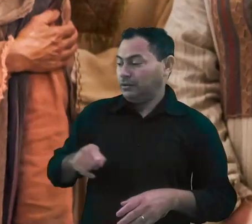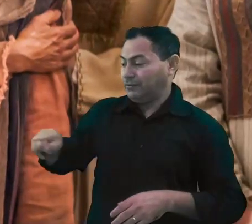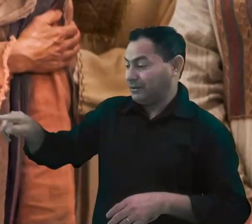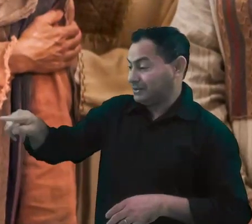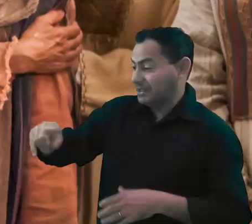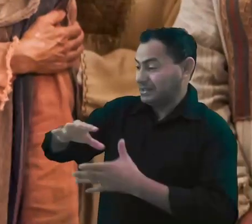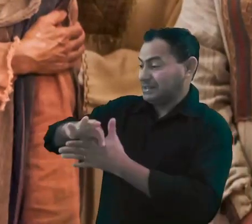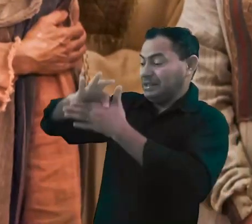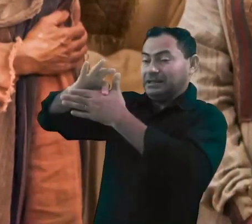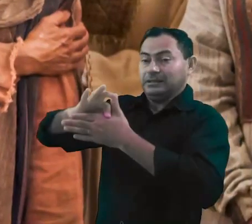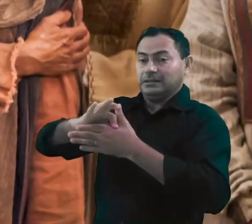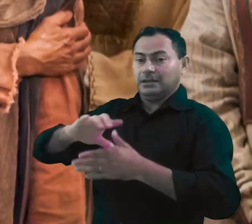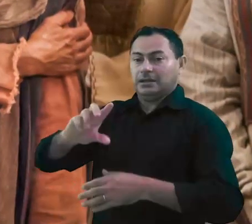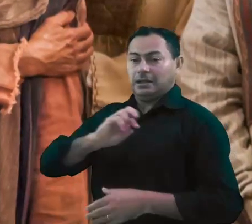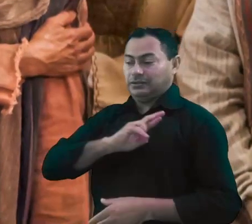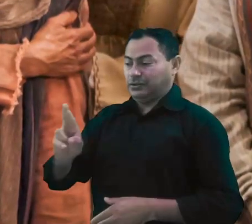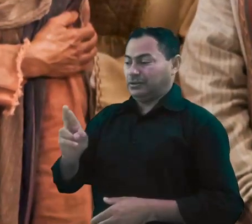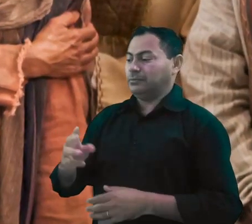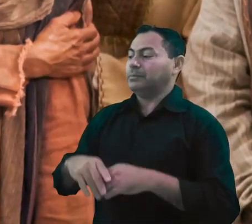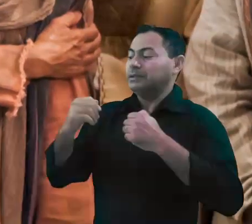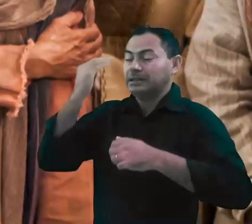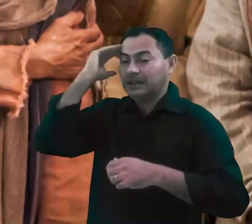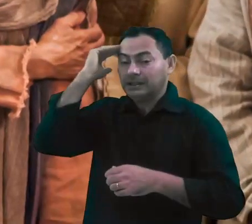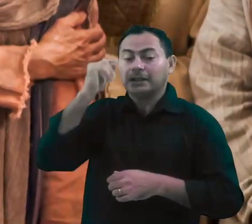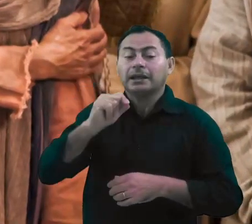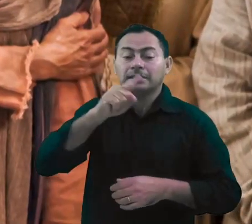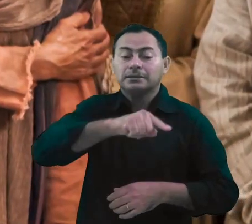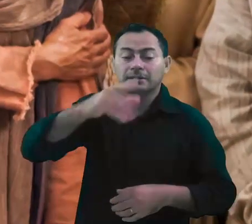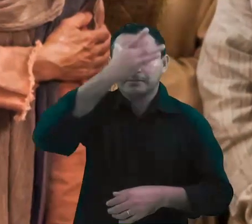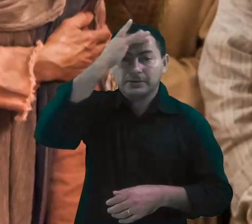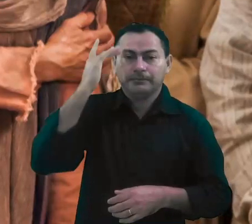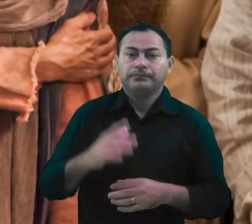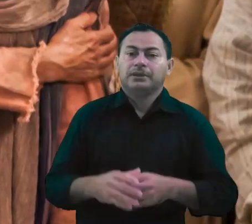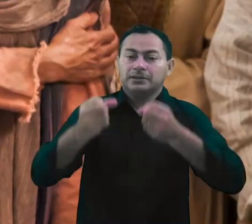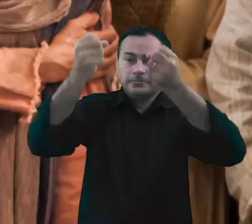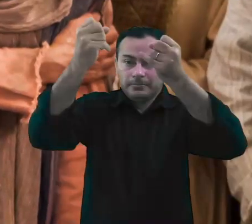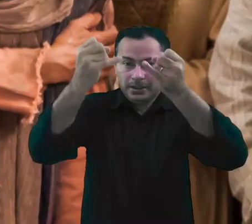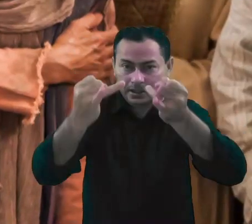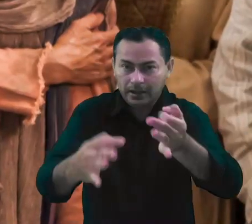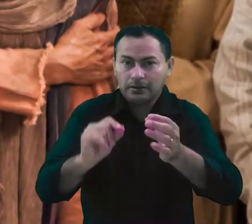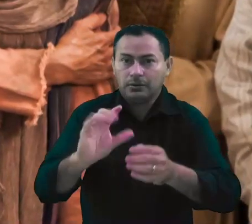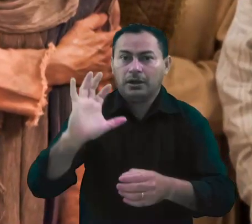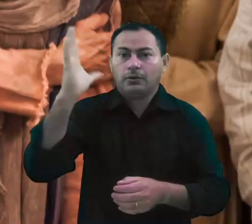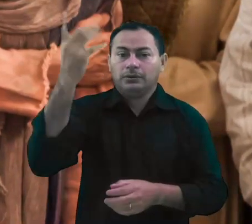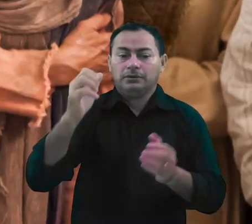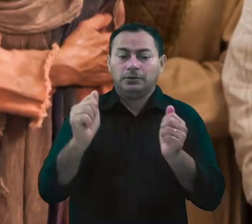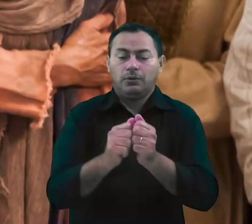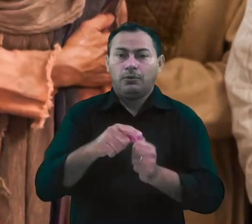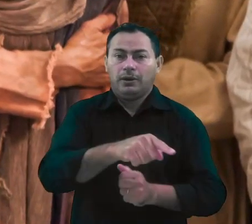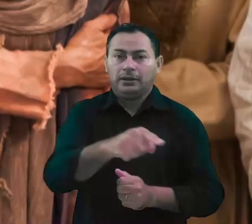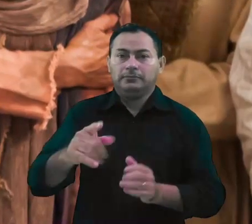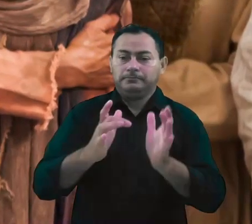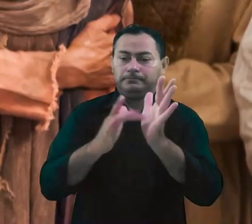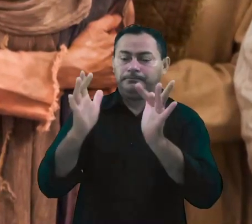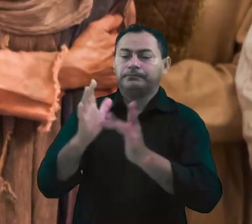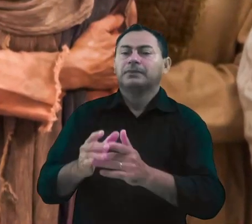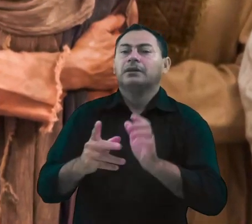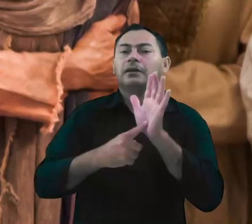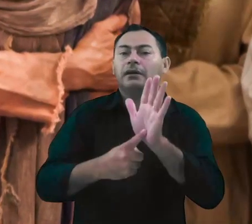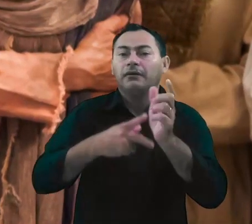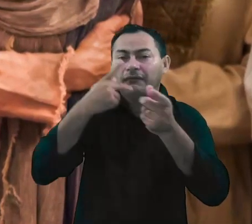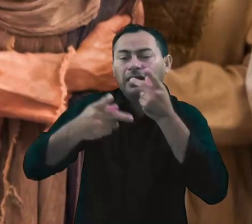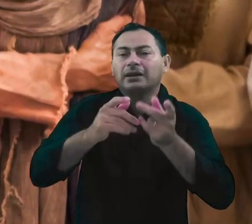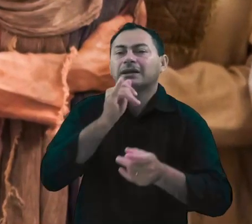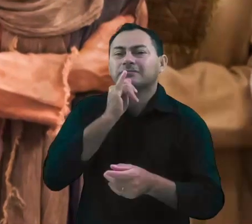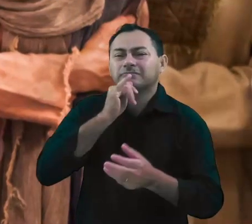precisam entender quem são estas pessoas. Para explicar quem elas são e o que está acontecendo com elas, Jesus